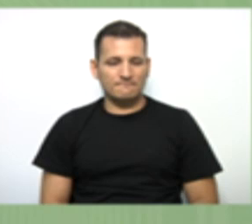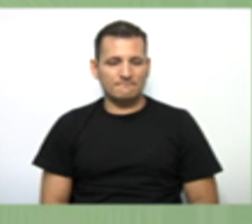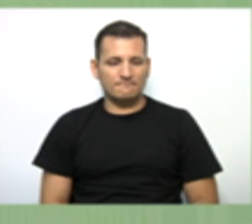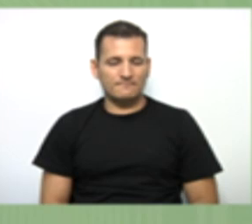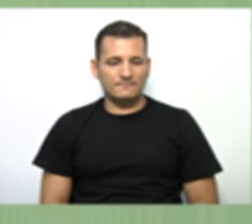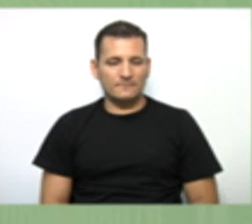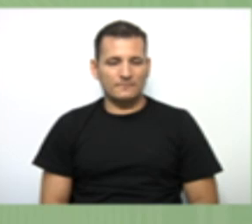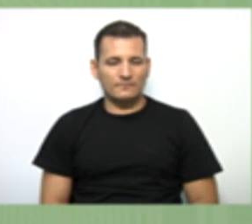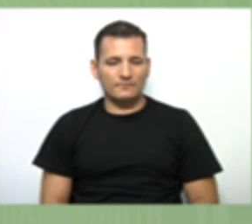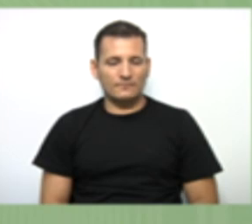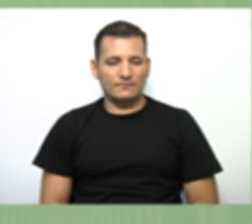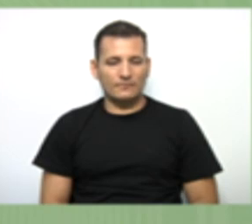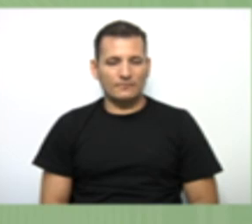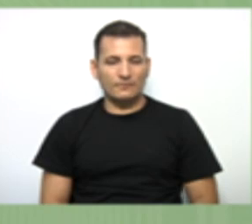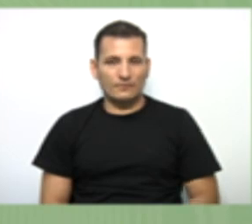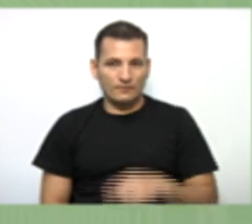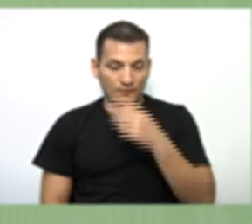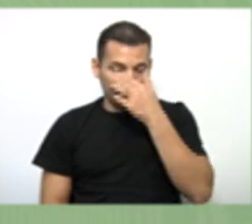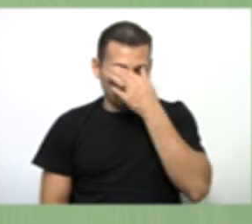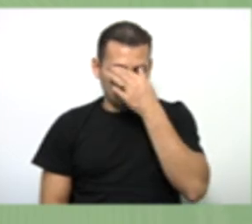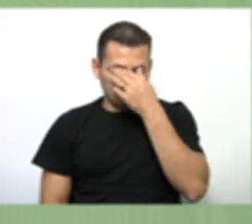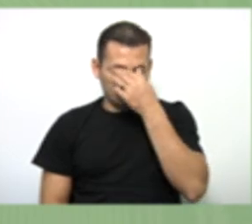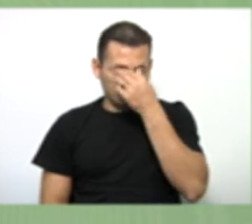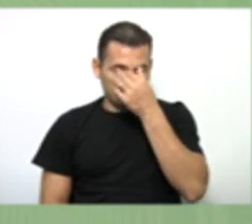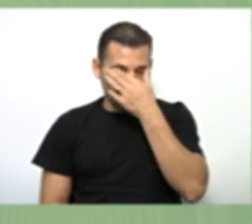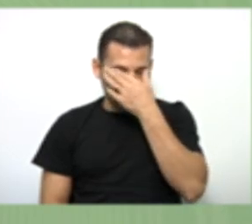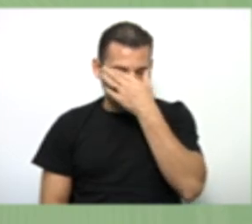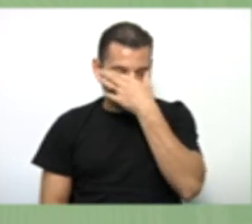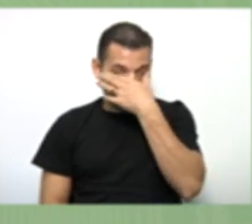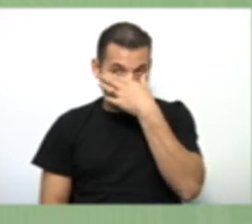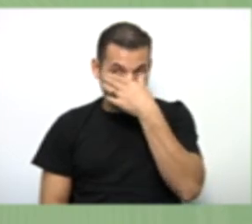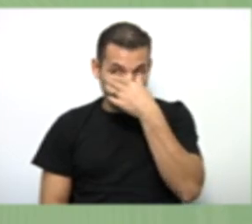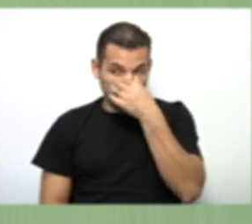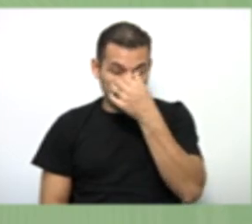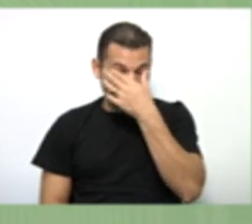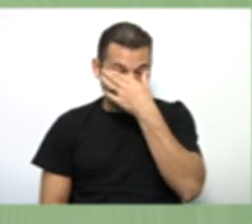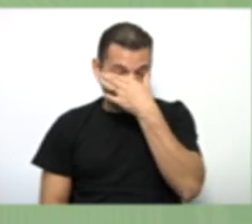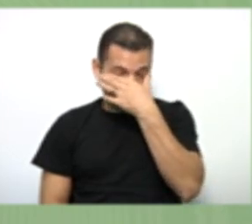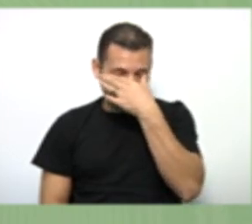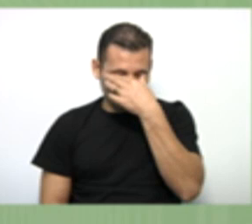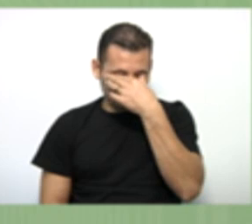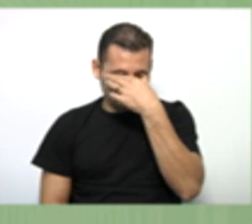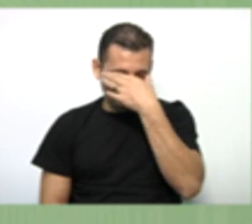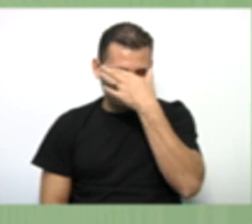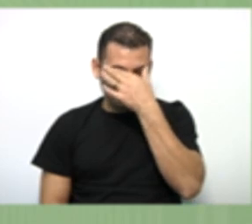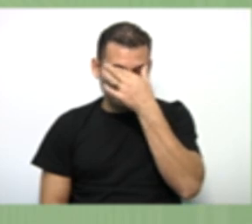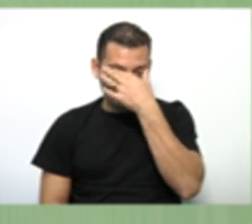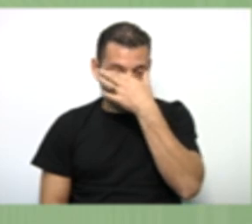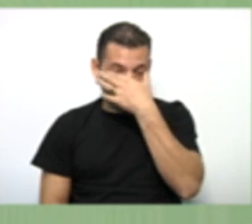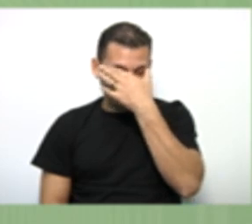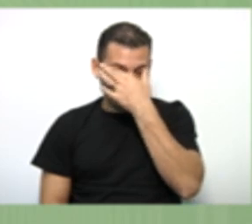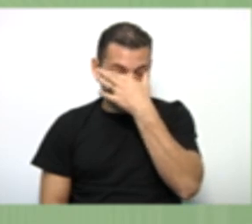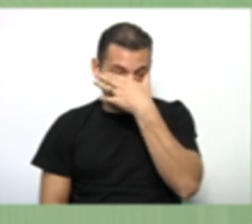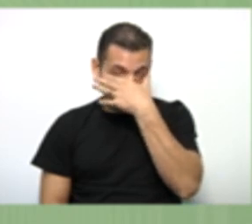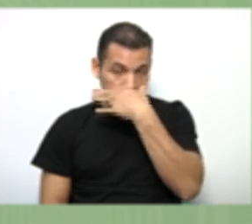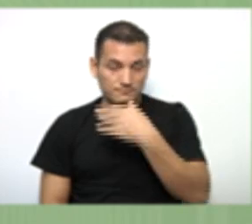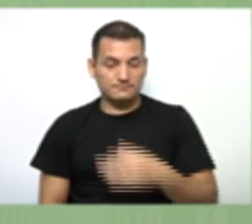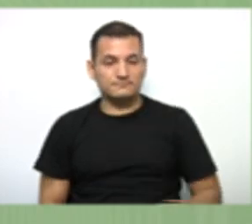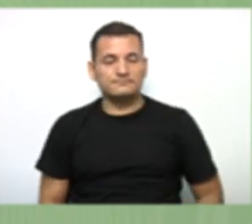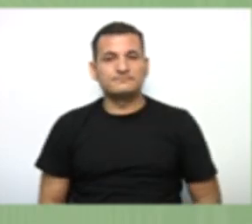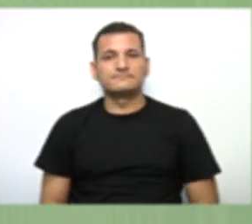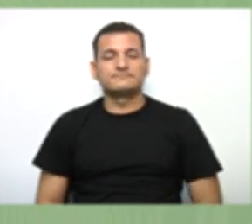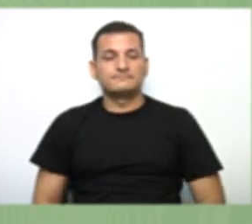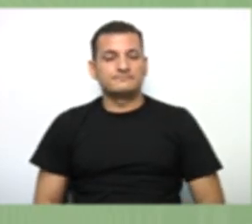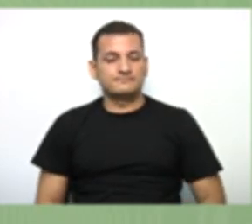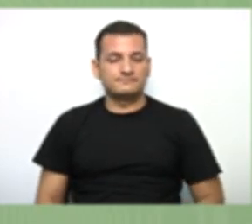vou começar aqui, vou para a lousa que fica mais fácil, tá, gente? Vamos lá para a lousa? Então, aqui para a lousa. Então,